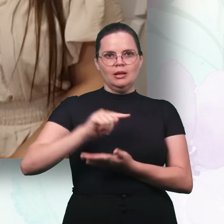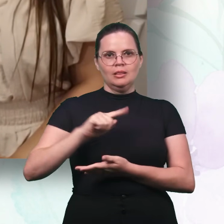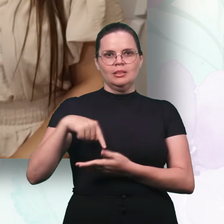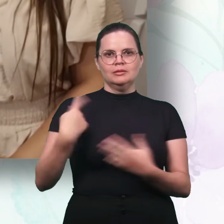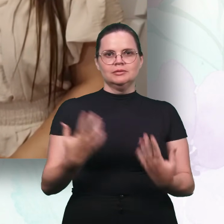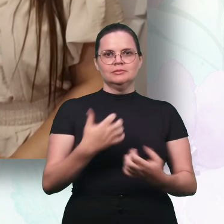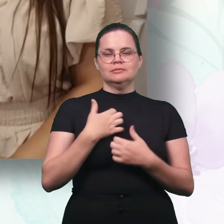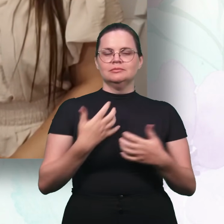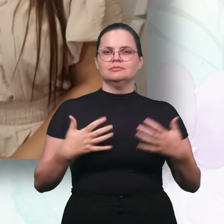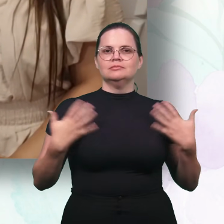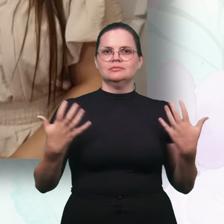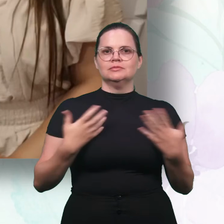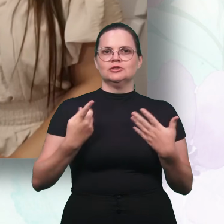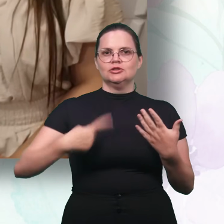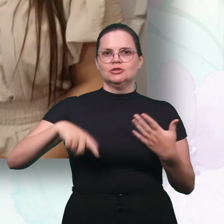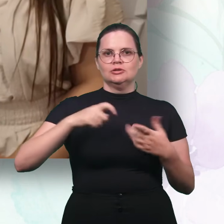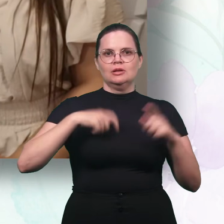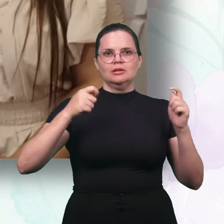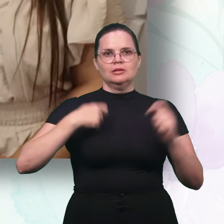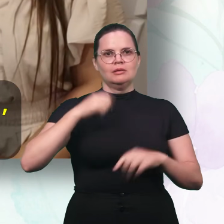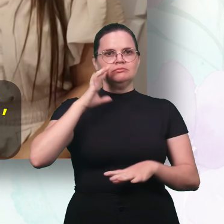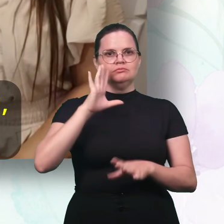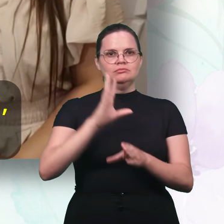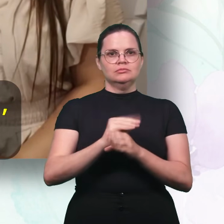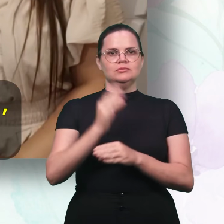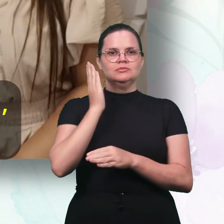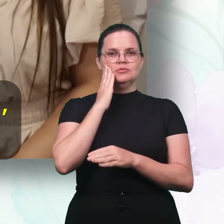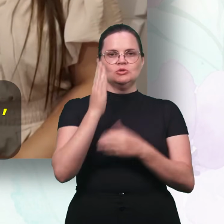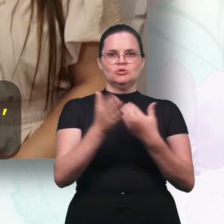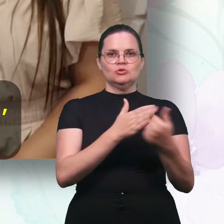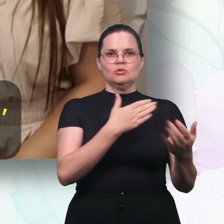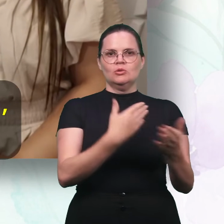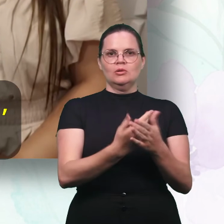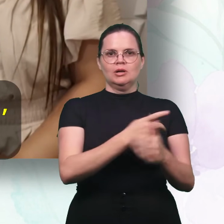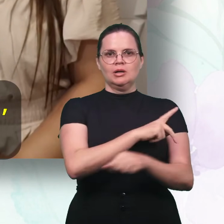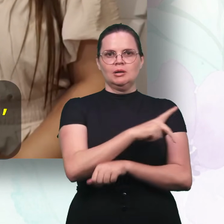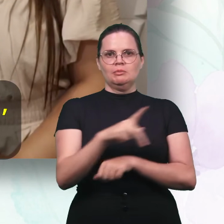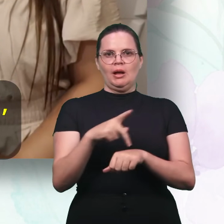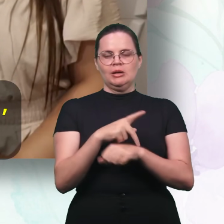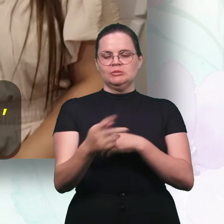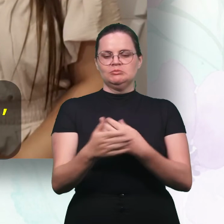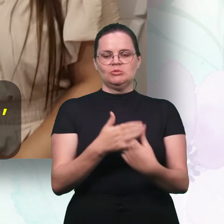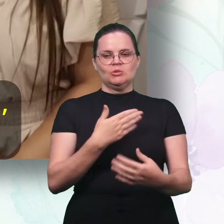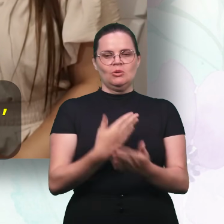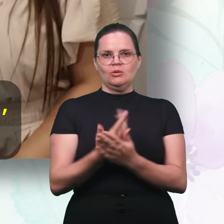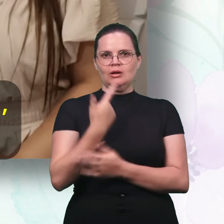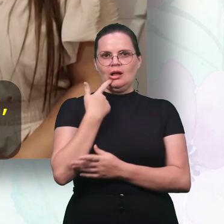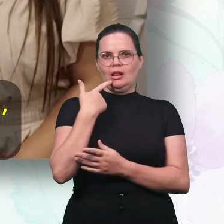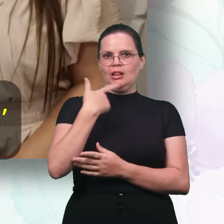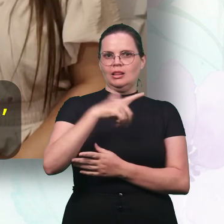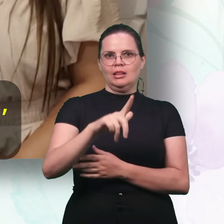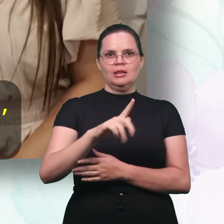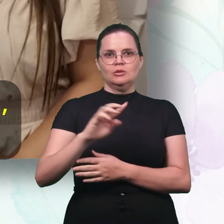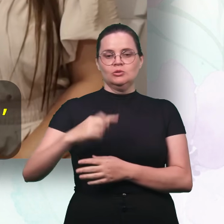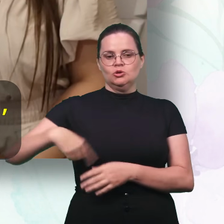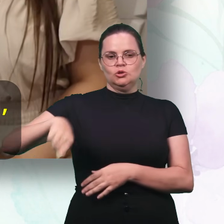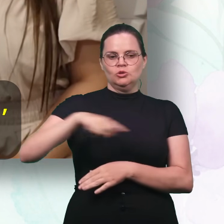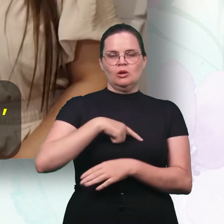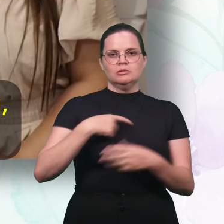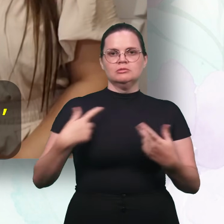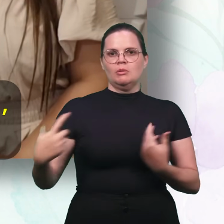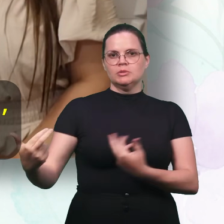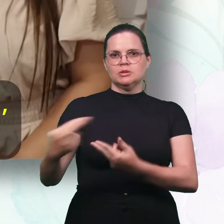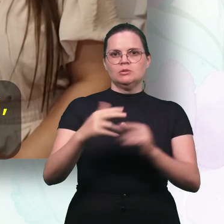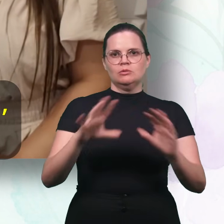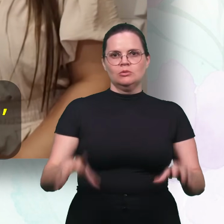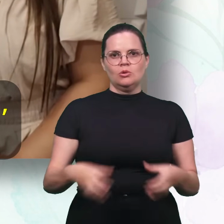mayor alegría es poder entender que independiente el país, independiente el idioma, somos un solo